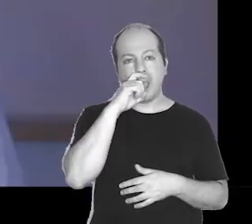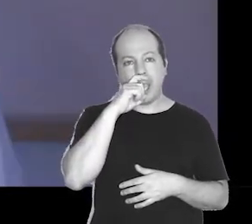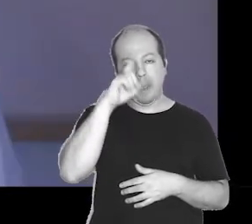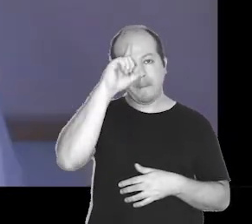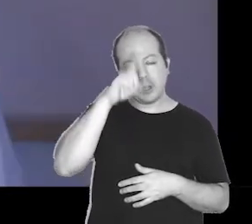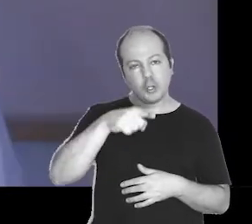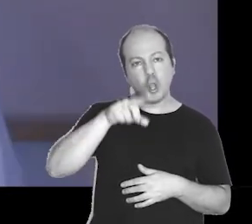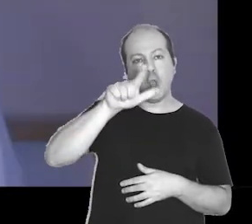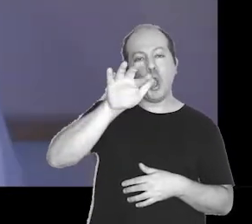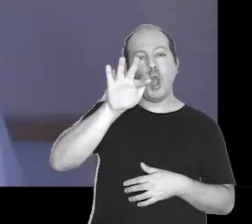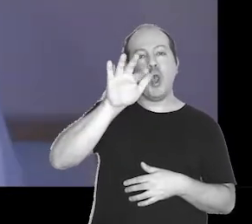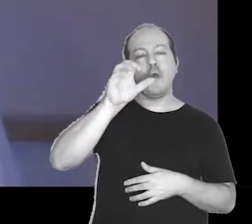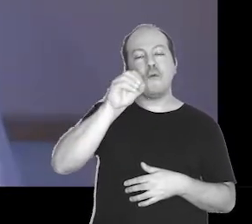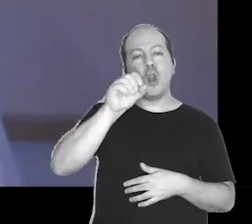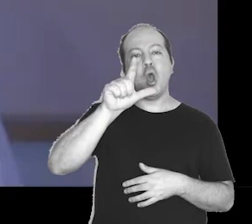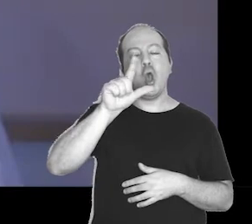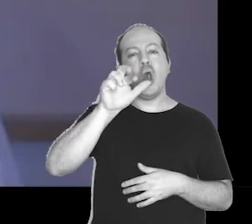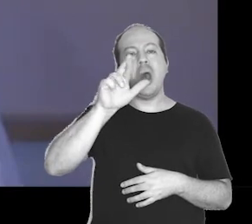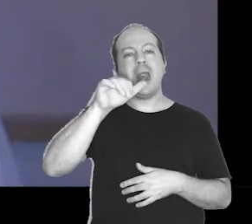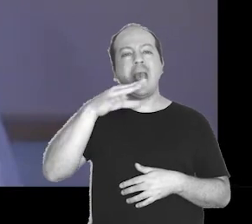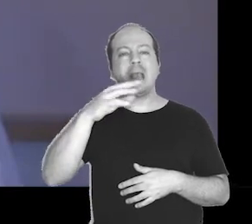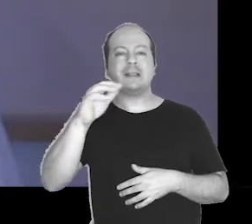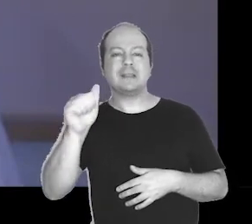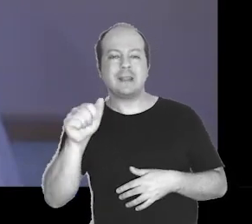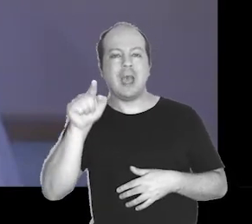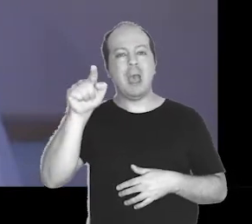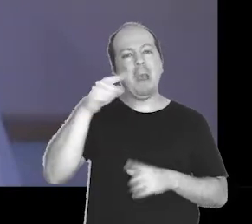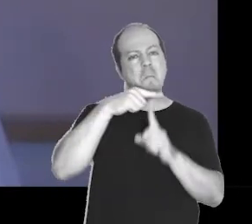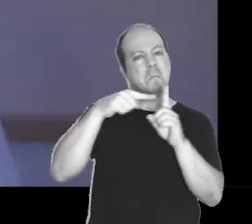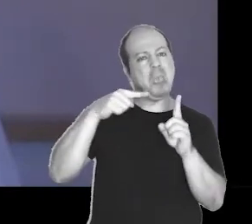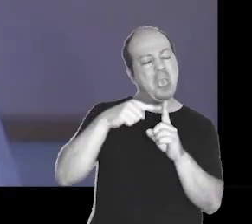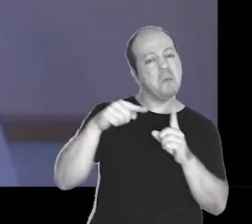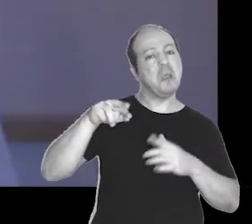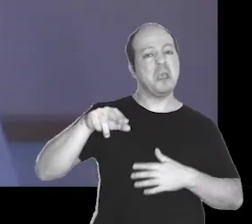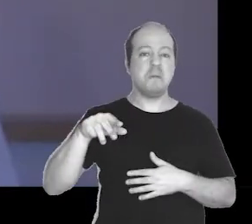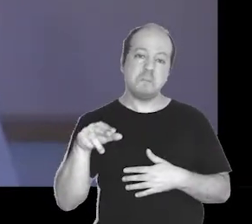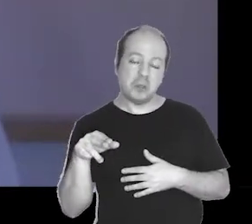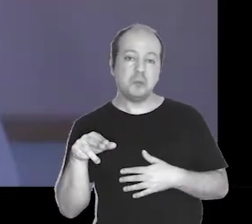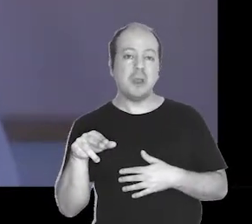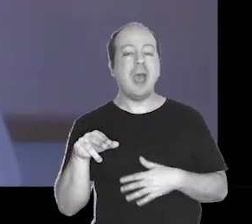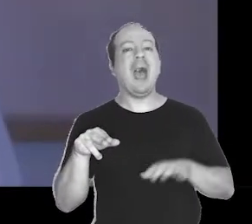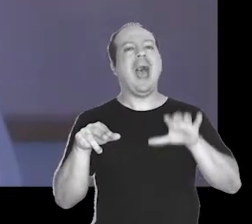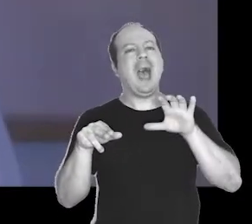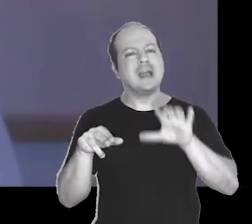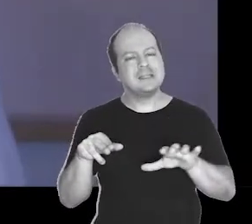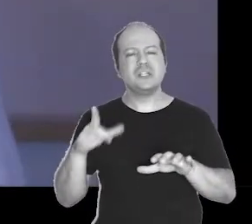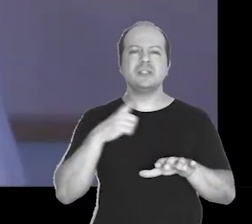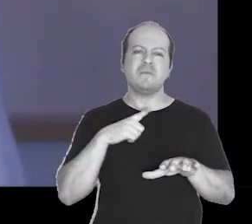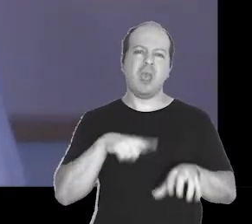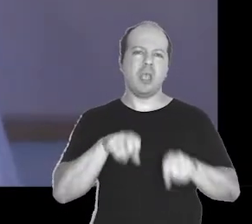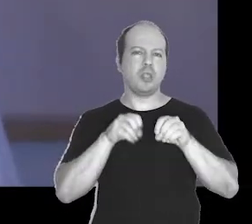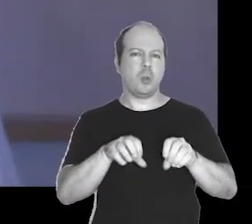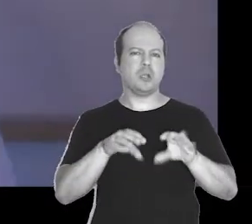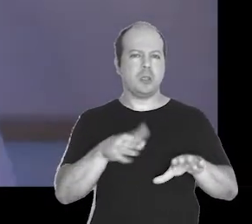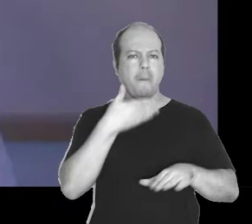para crescer na companhia desses seus meio-irmãos e, assim, tivesse uma educação